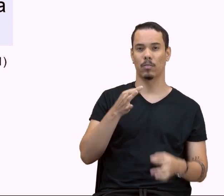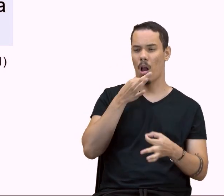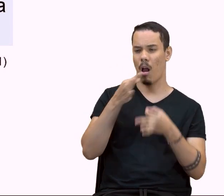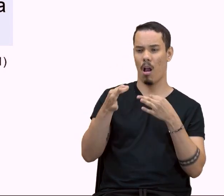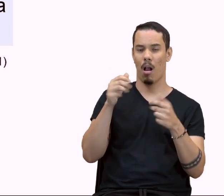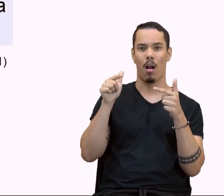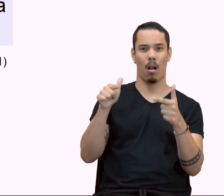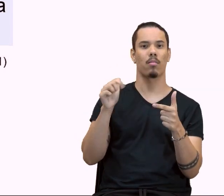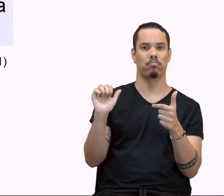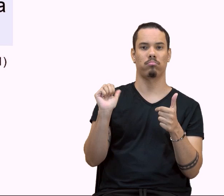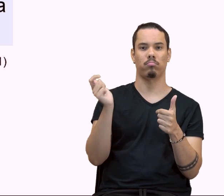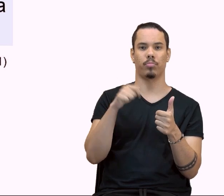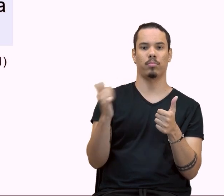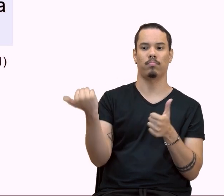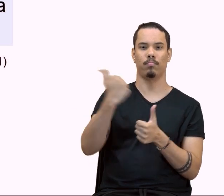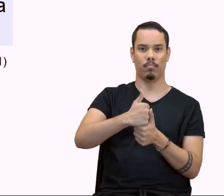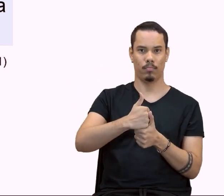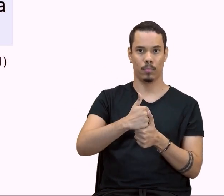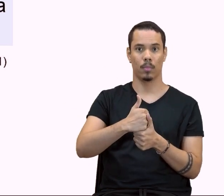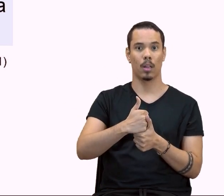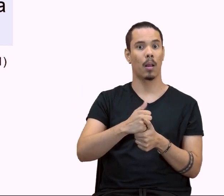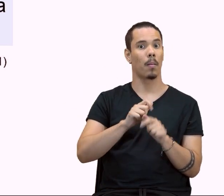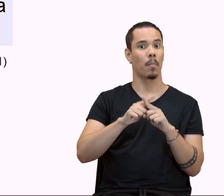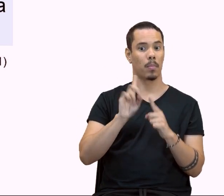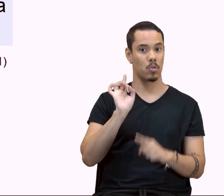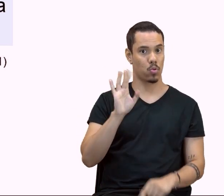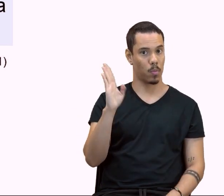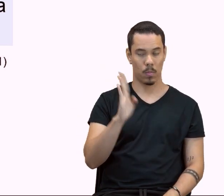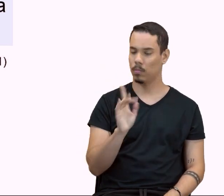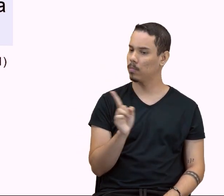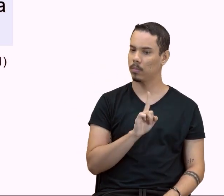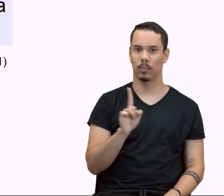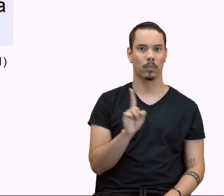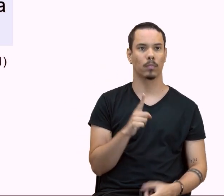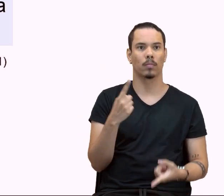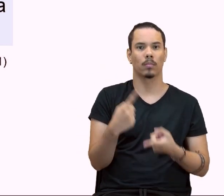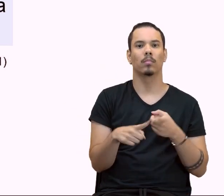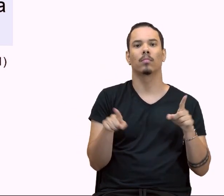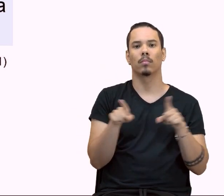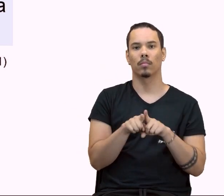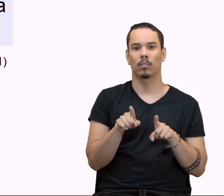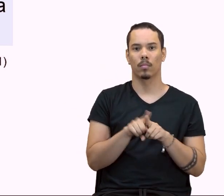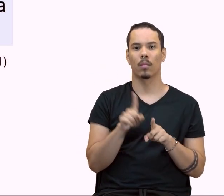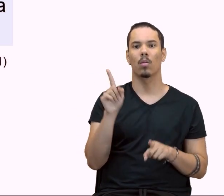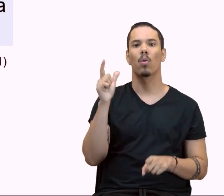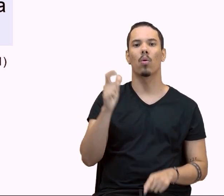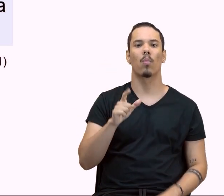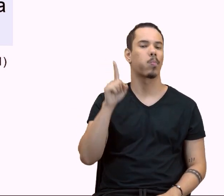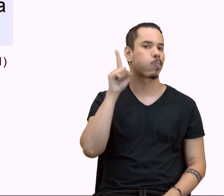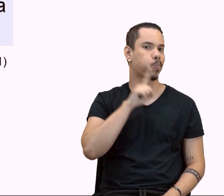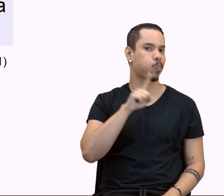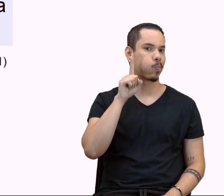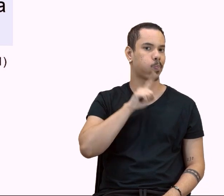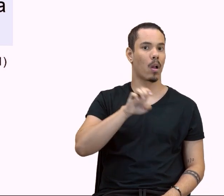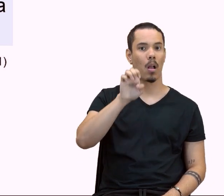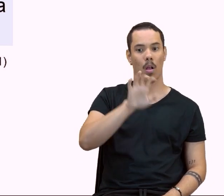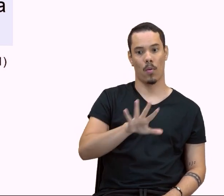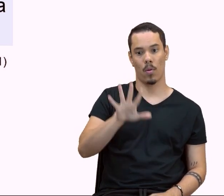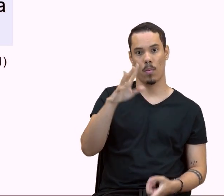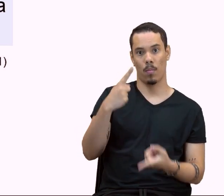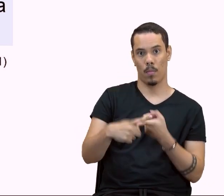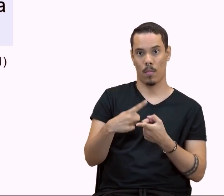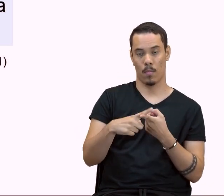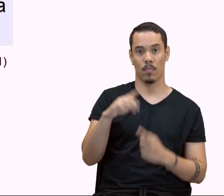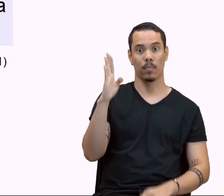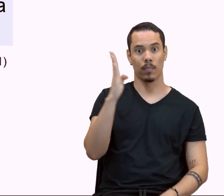substituído. Ele não só foi criticado no Brasil, Rogério, ele foi criticado nos Estados Unidos, na Europa. O Brasil